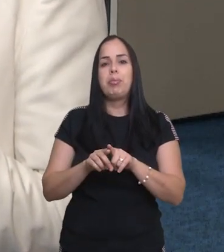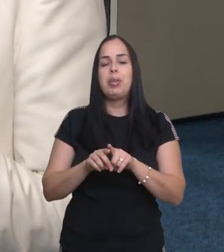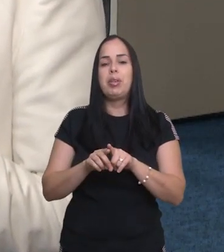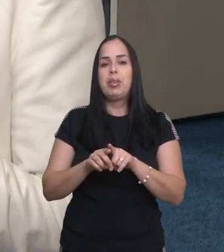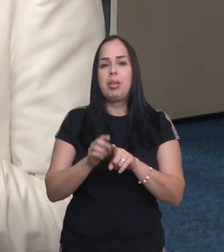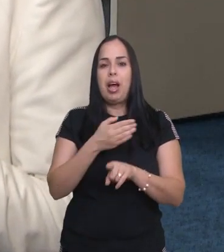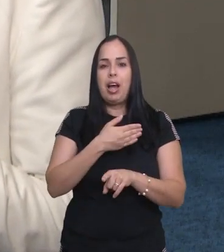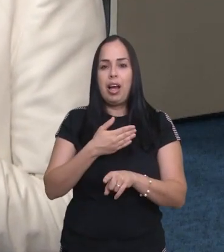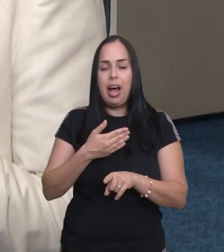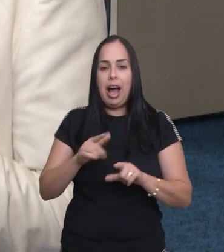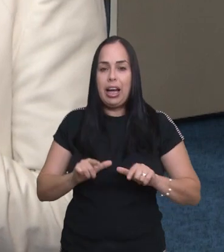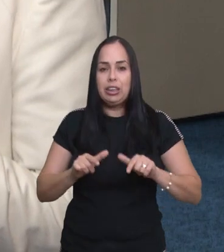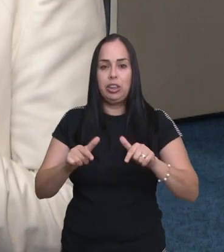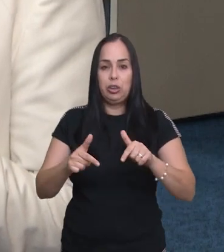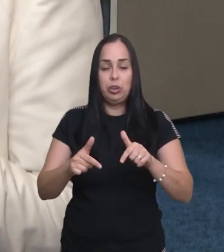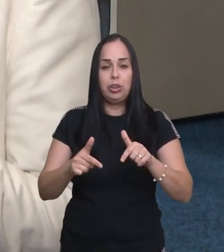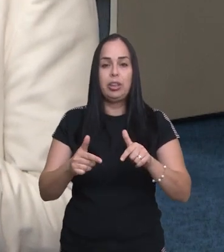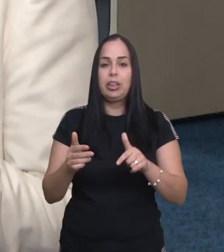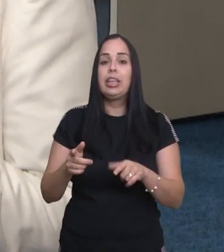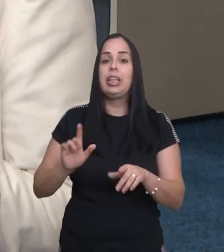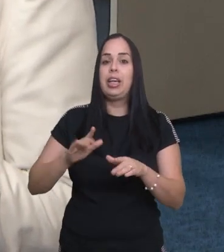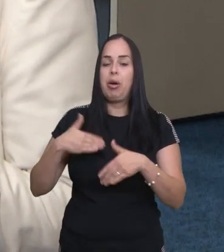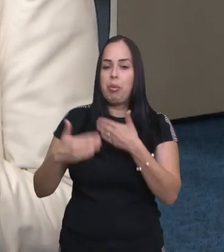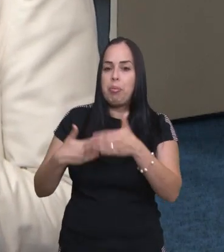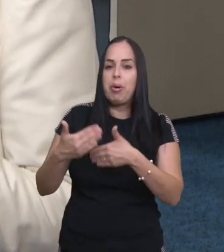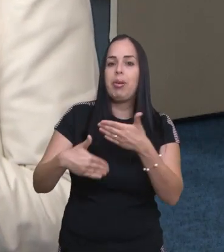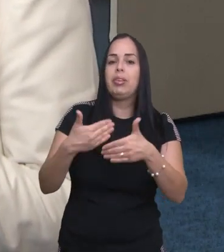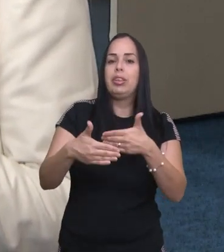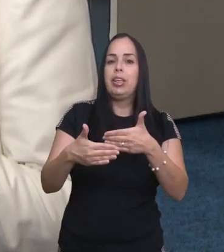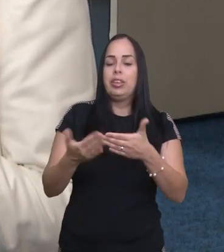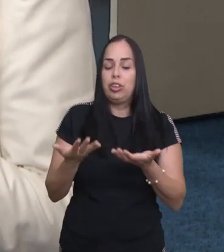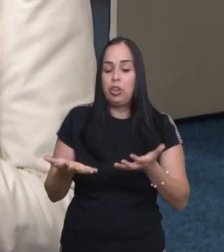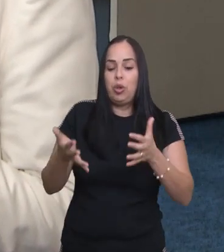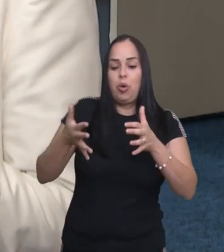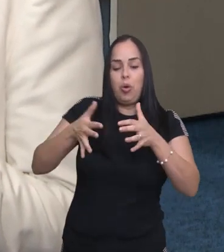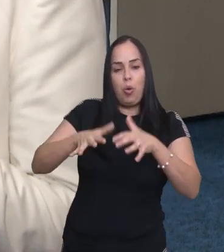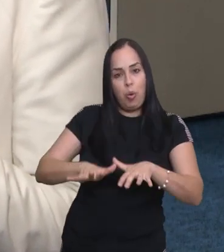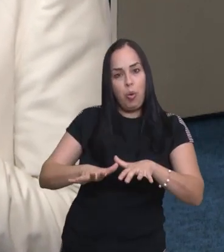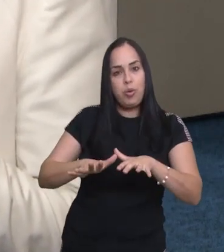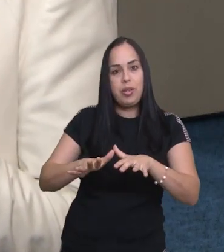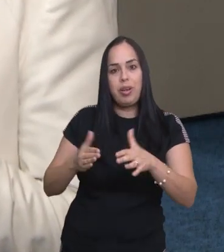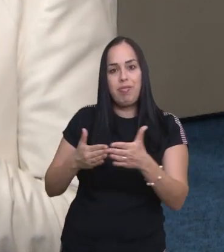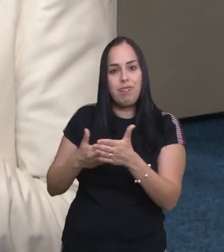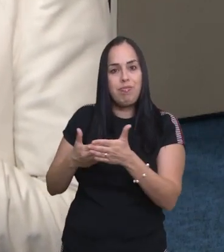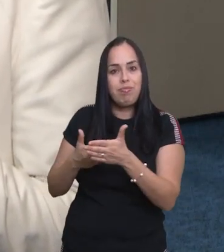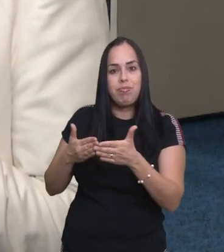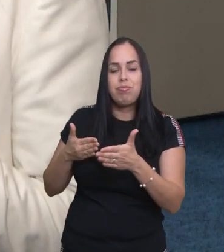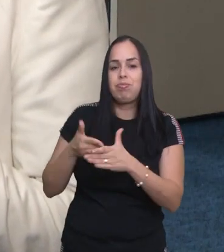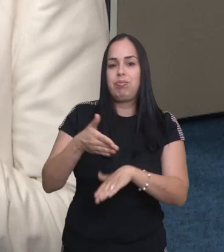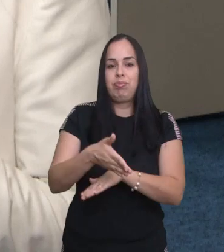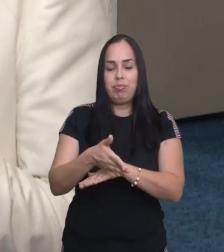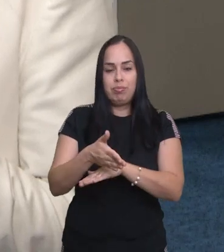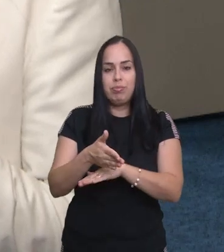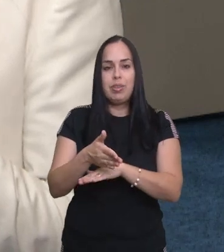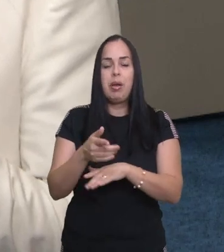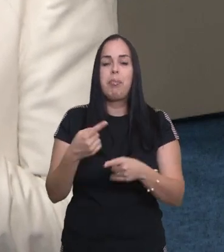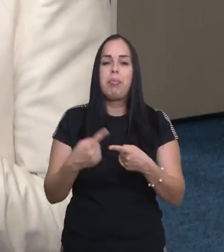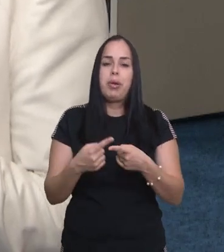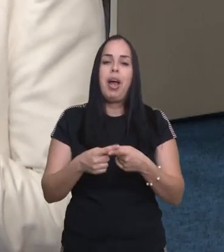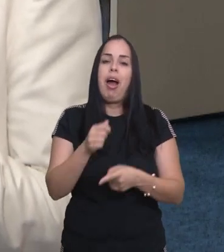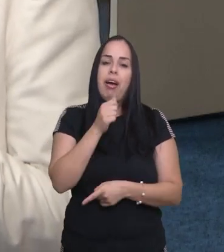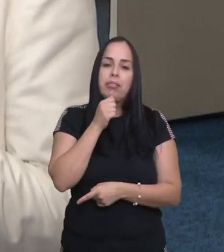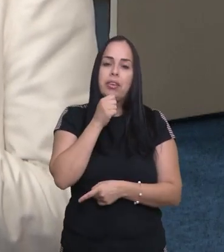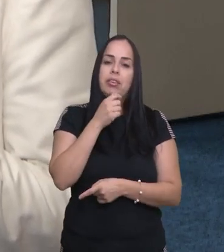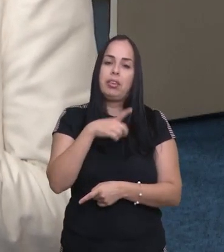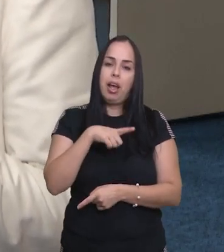Políticas afirmativas que acelerem o processo de inclusão de mulheres e que quebrem com essas barreiras estruturais que ainda existem